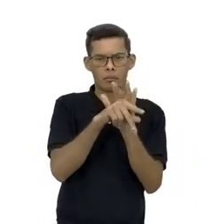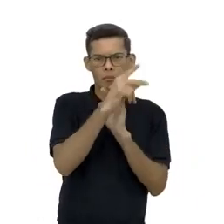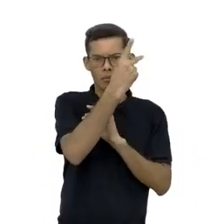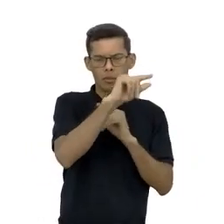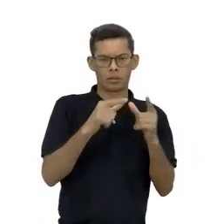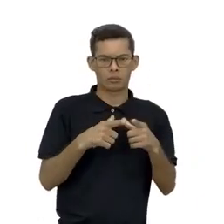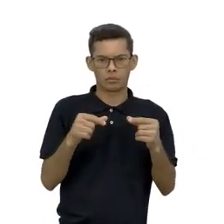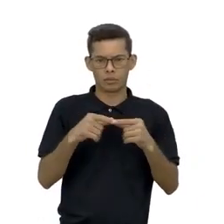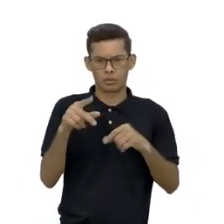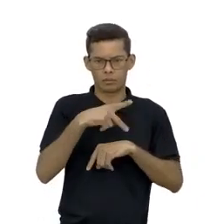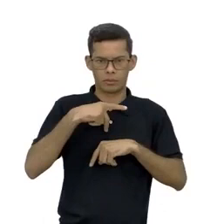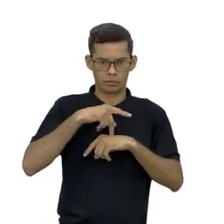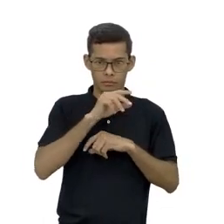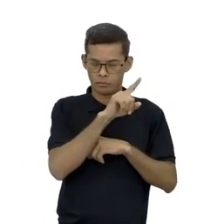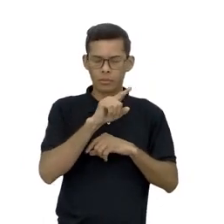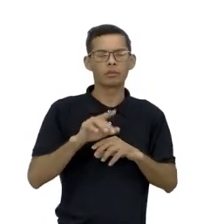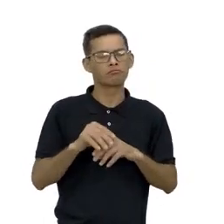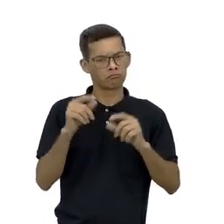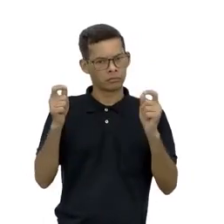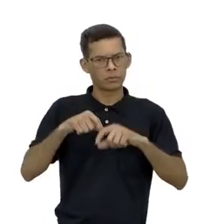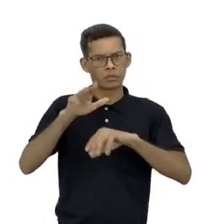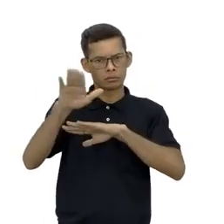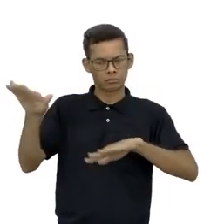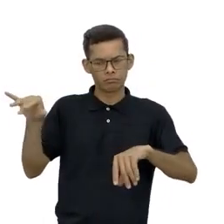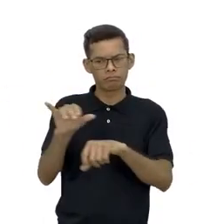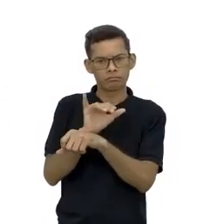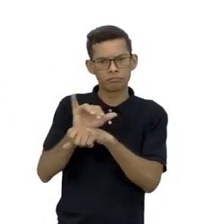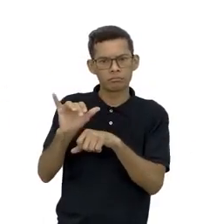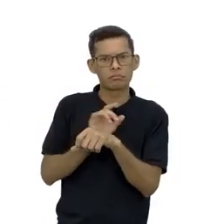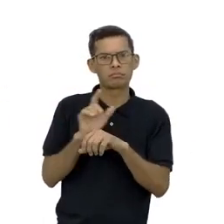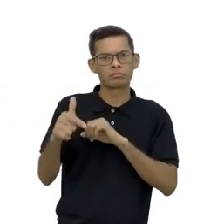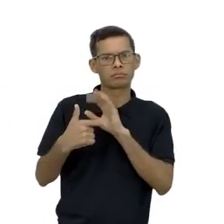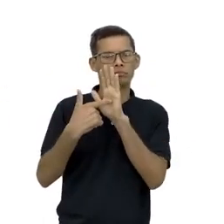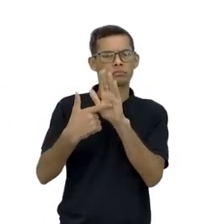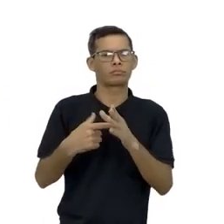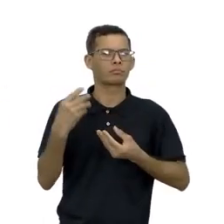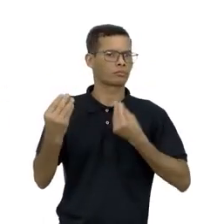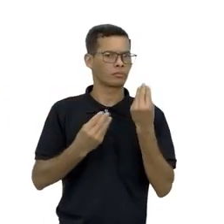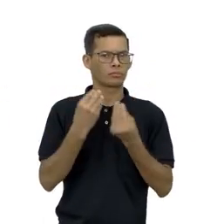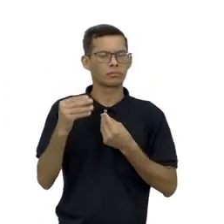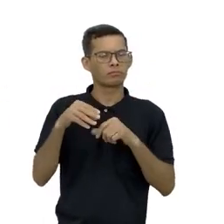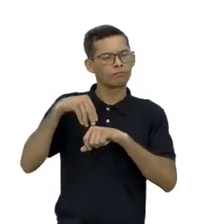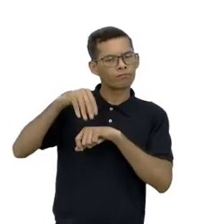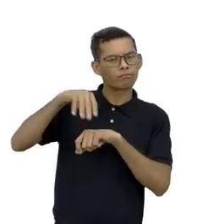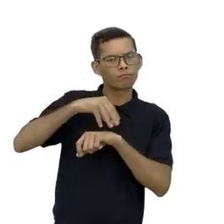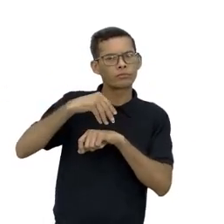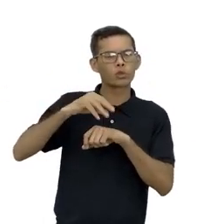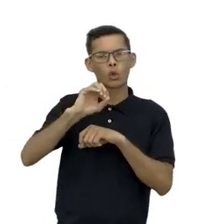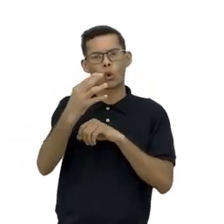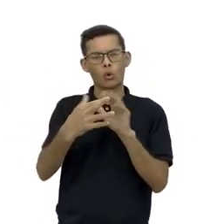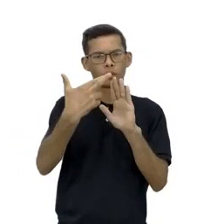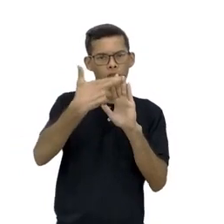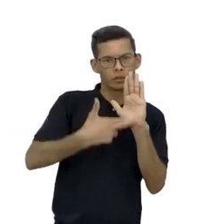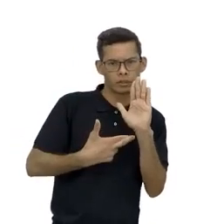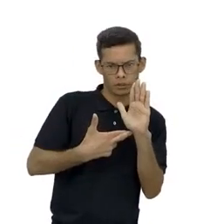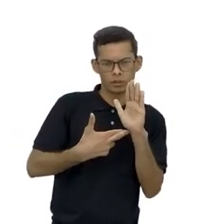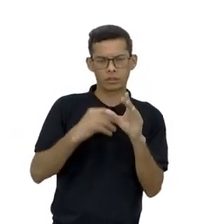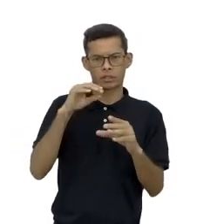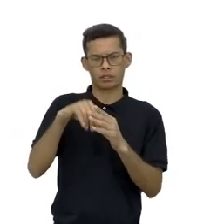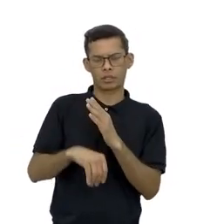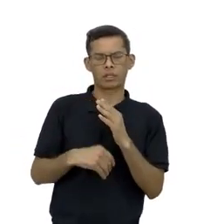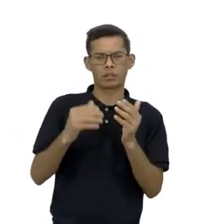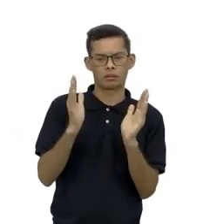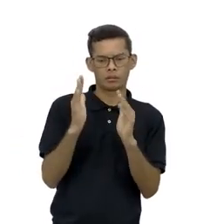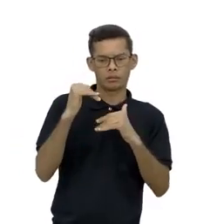pelos estudantes. Também podem ser apresentadas instruções e receitas em embalagens. Se for possível,